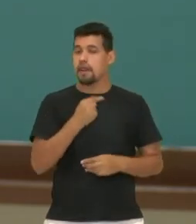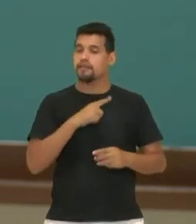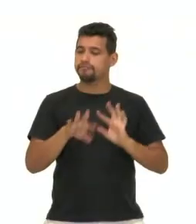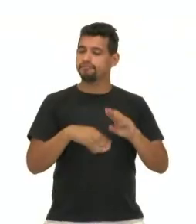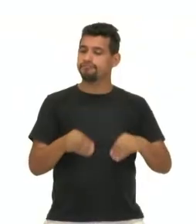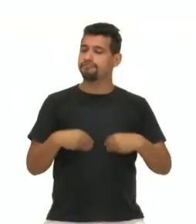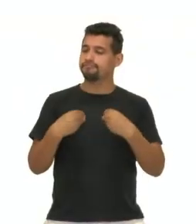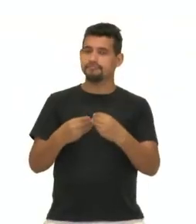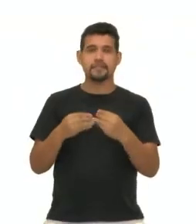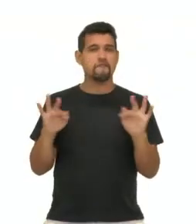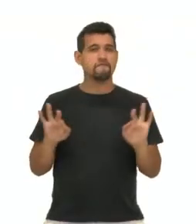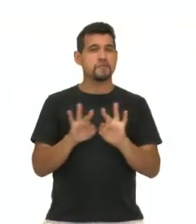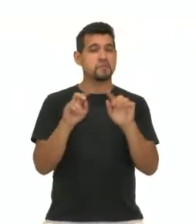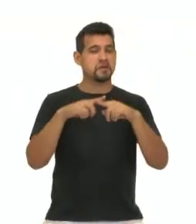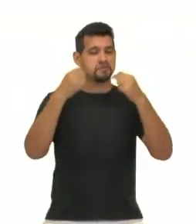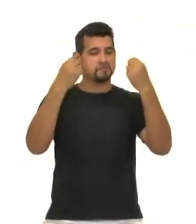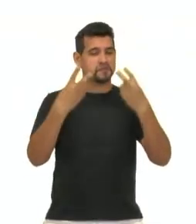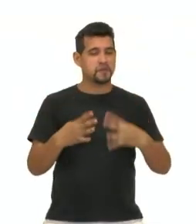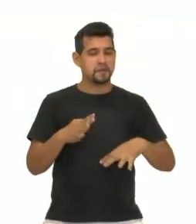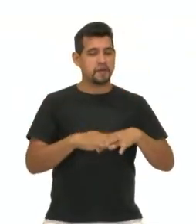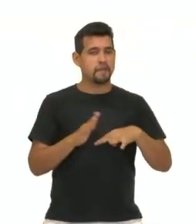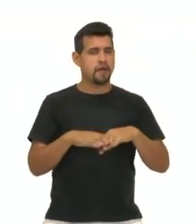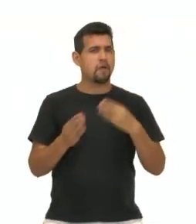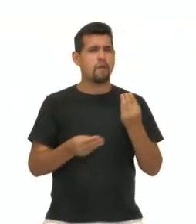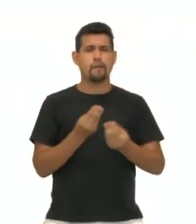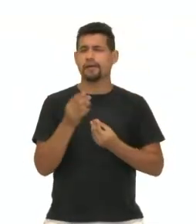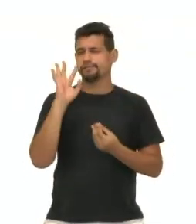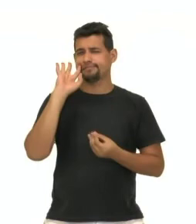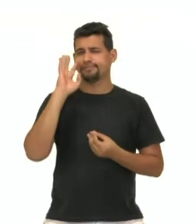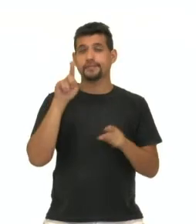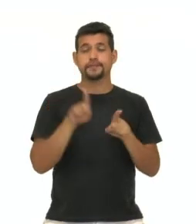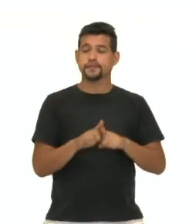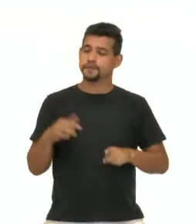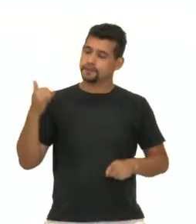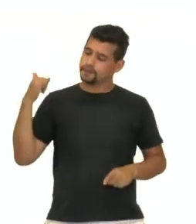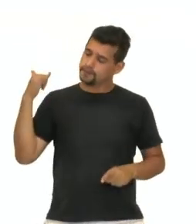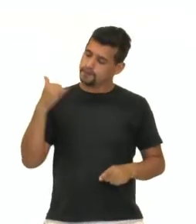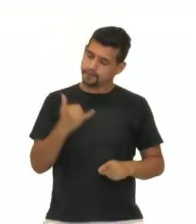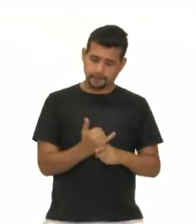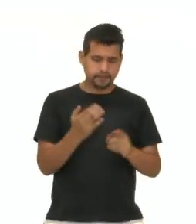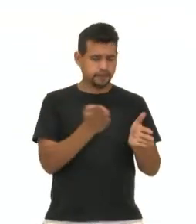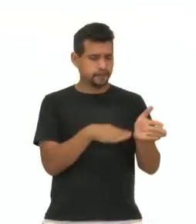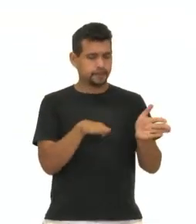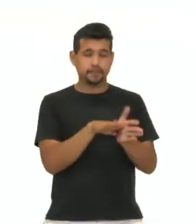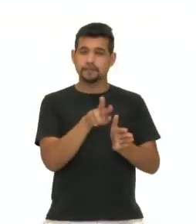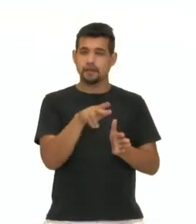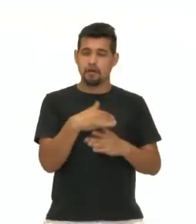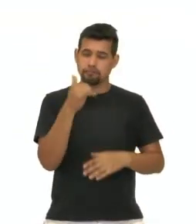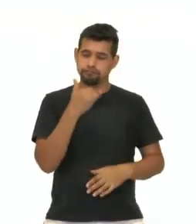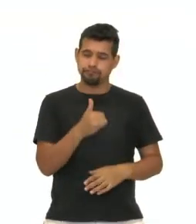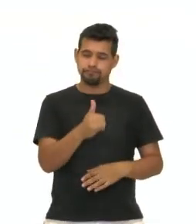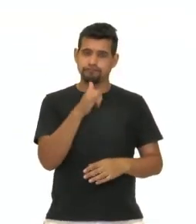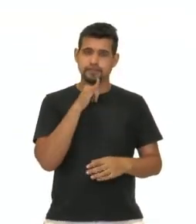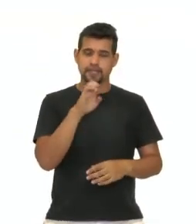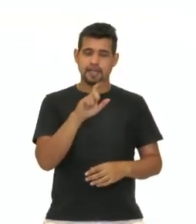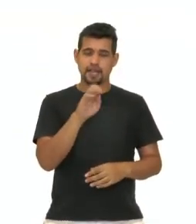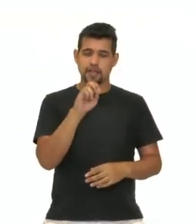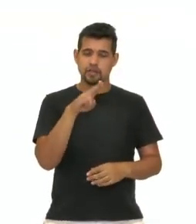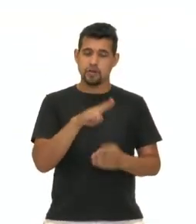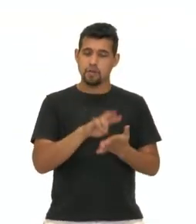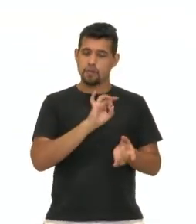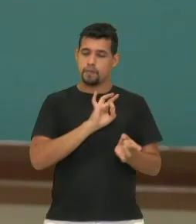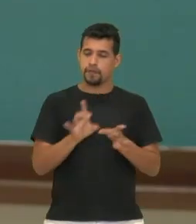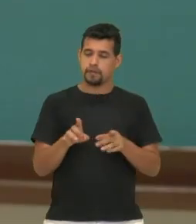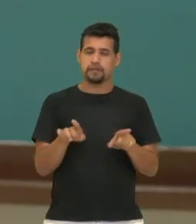Nobel porque ele explicou a matemática do efeito fotoelétrico. A energia com que a luz chega é igual à energia com que os elétrons saem,